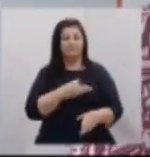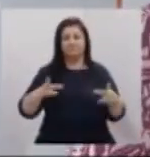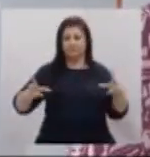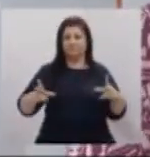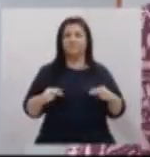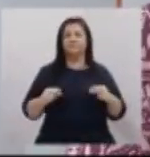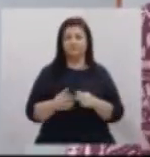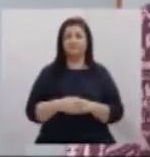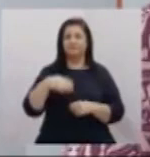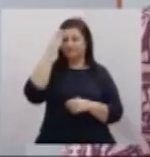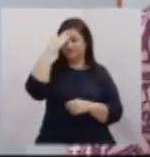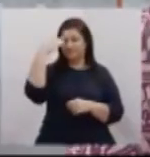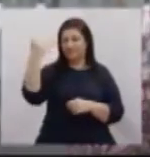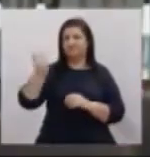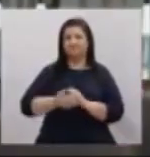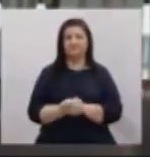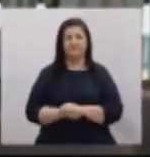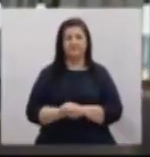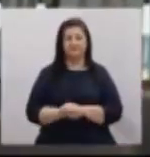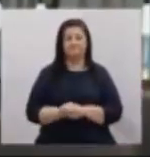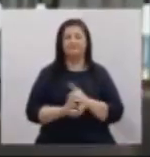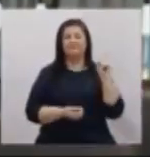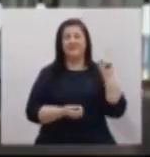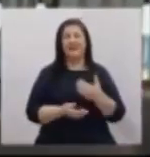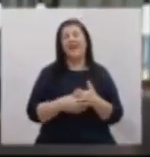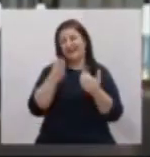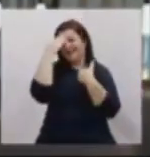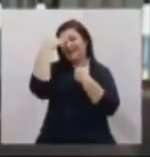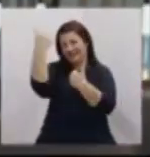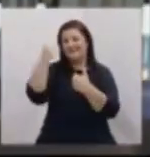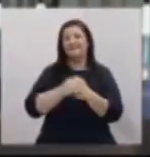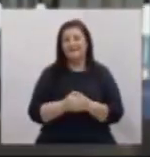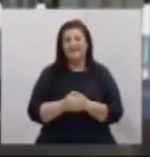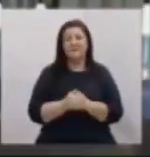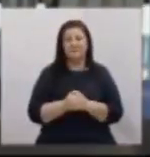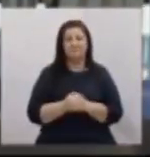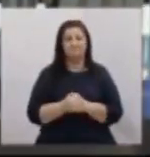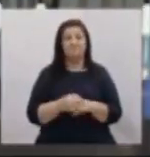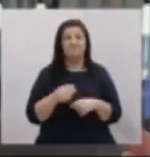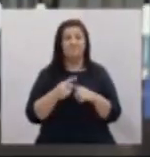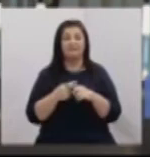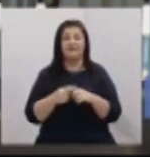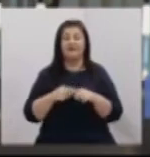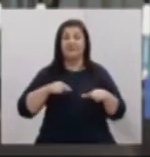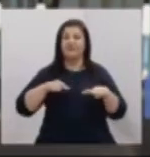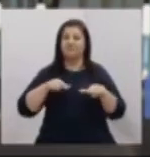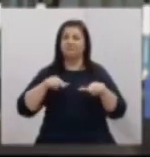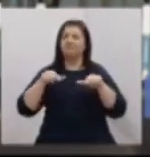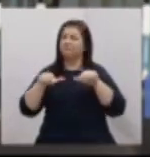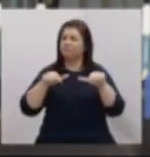esta honraria e esta homenagem. Então, agradeço, né, a vereadora Maria Mery pela indicação. Realmente nós temos uma caminhada religiosa